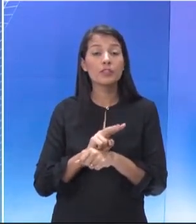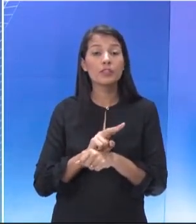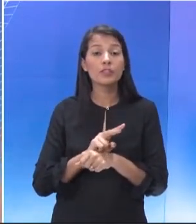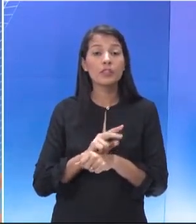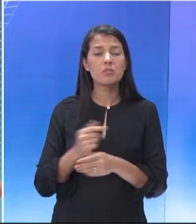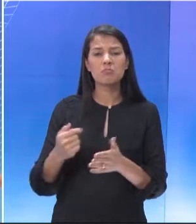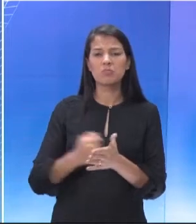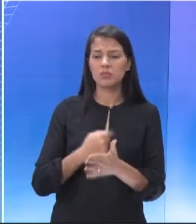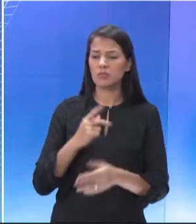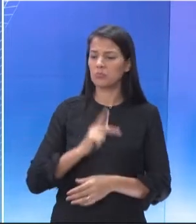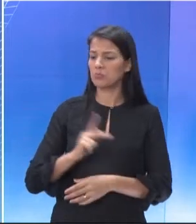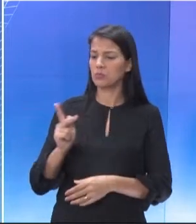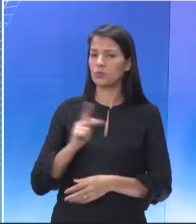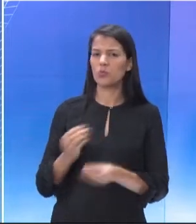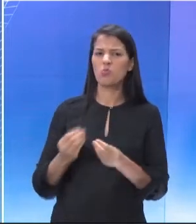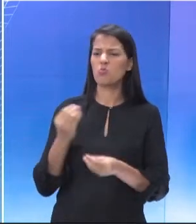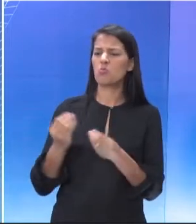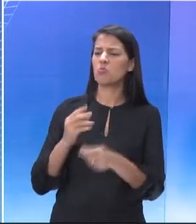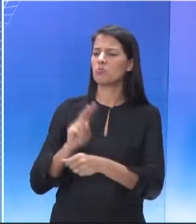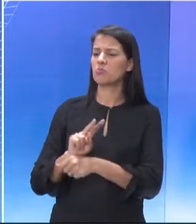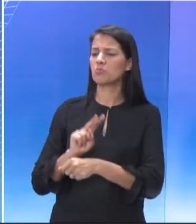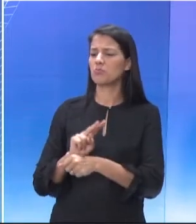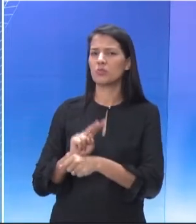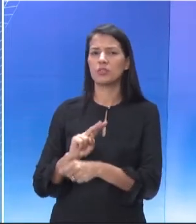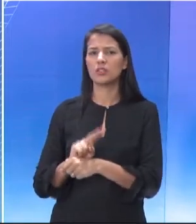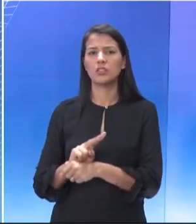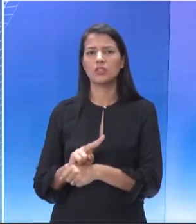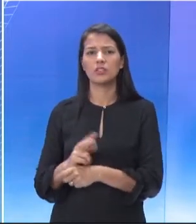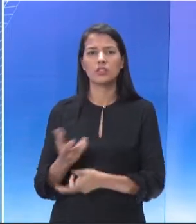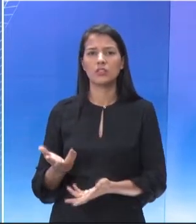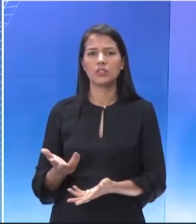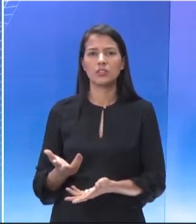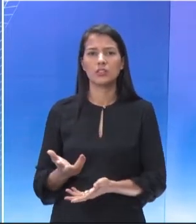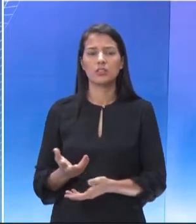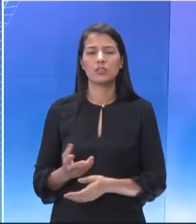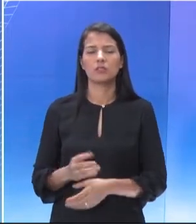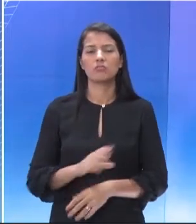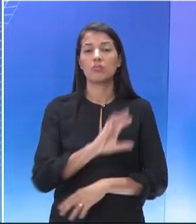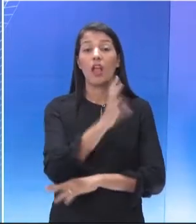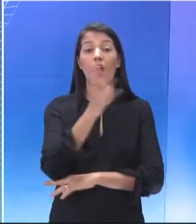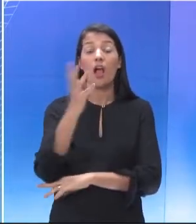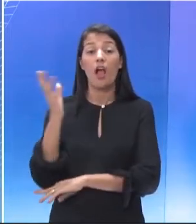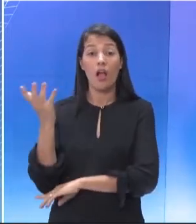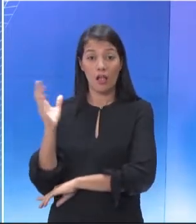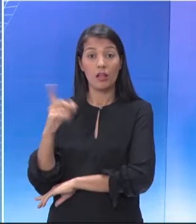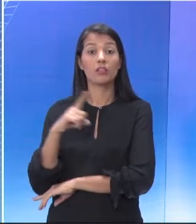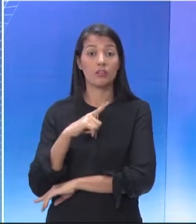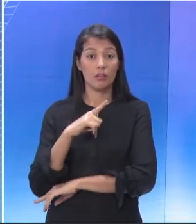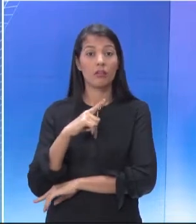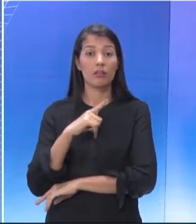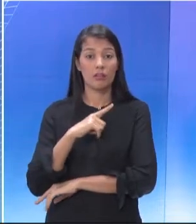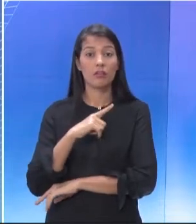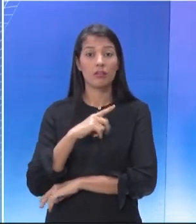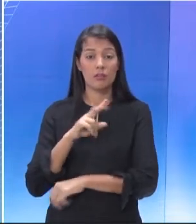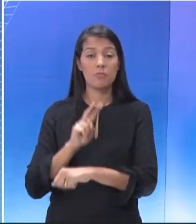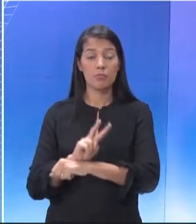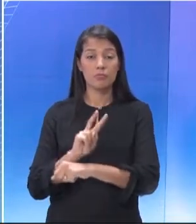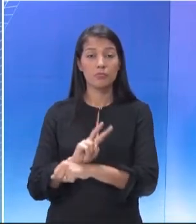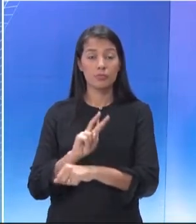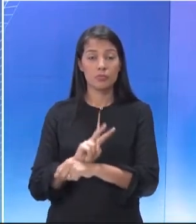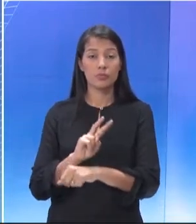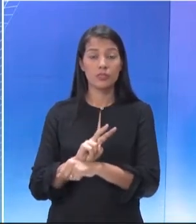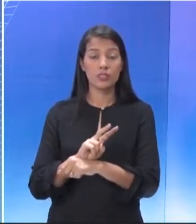proteger? No caso das plantas, essa proteção ela está na superfície foliar, onde vai proteger a